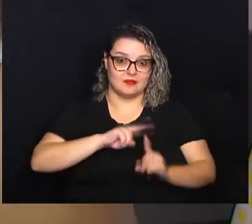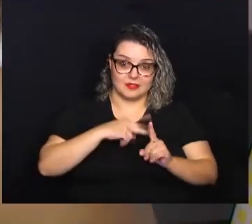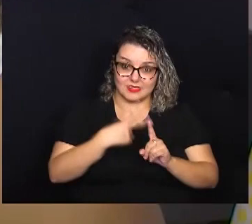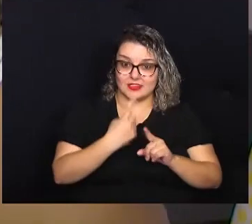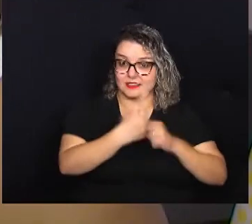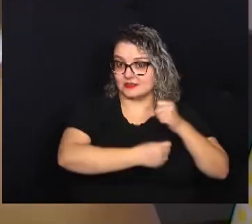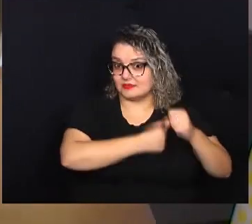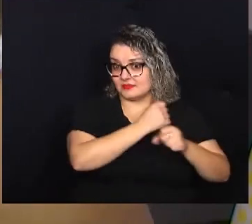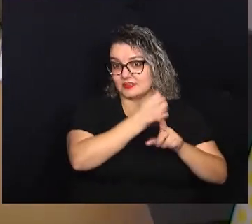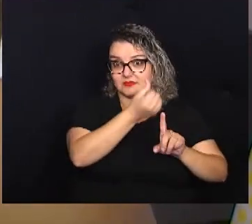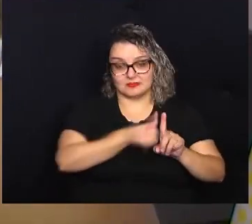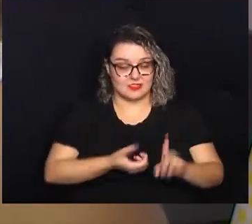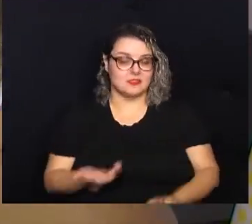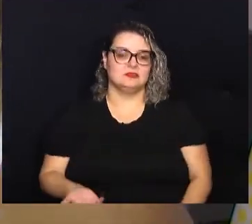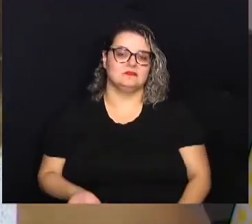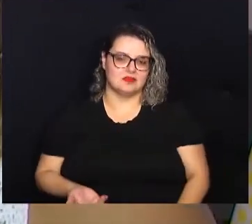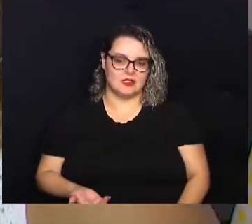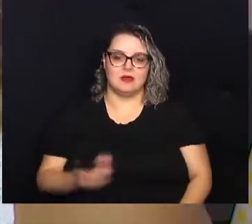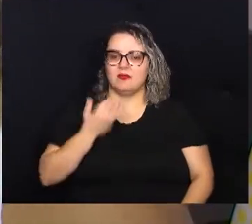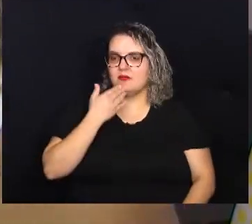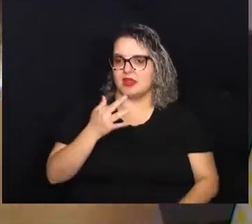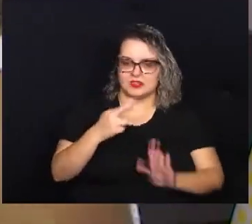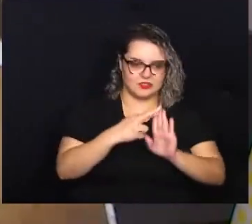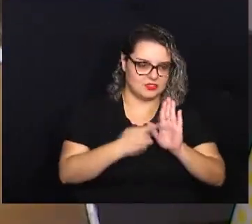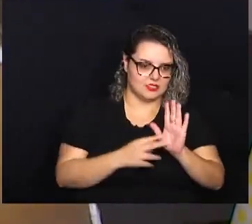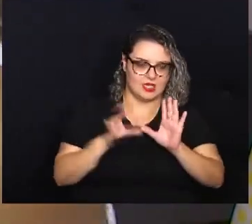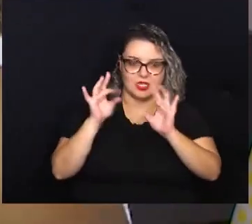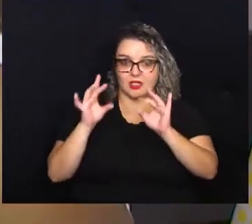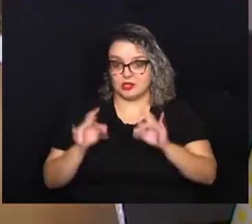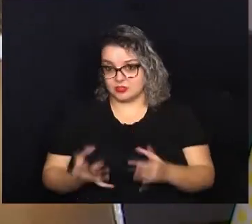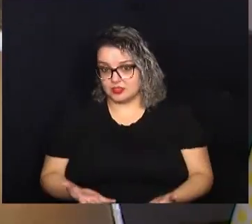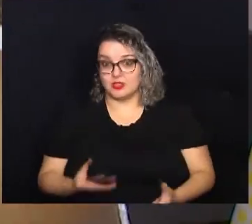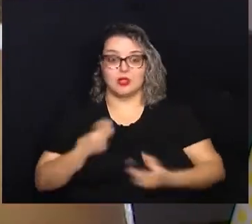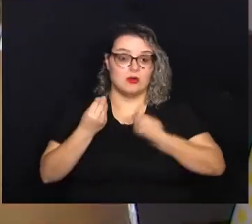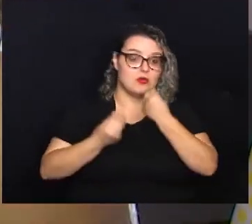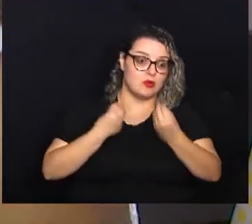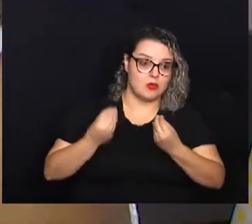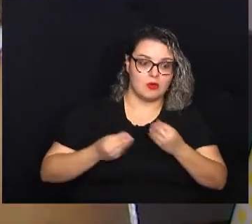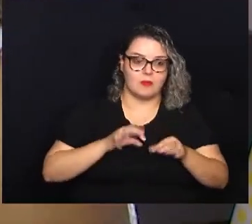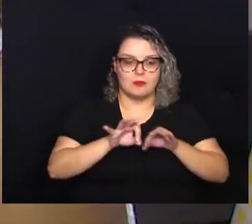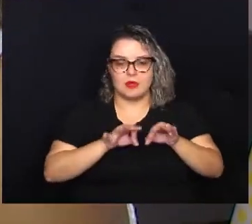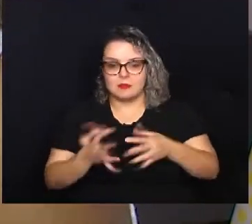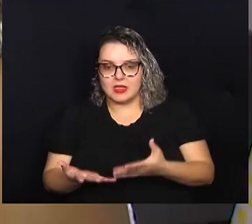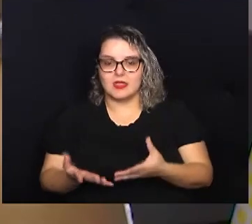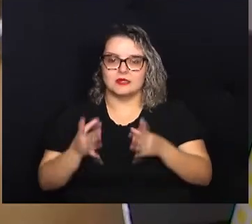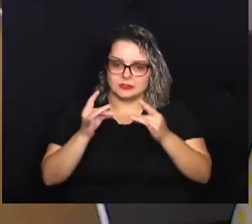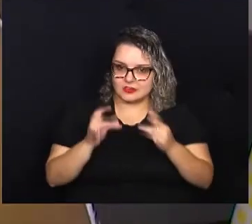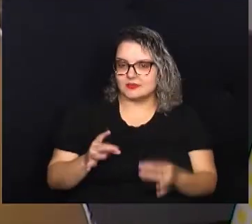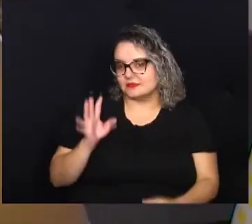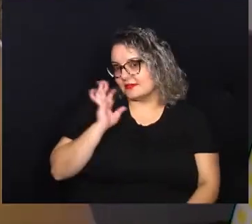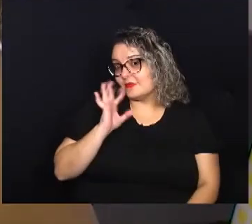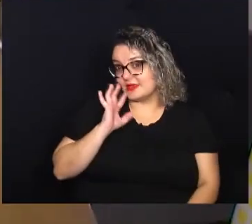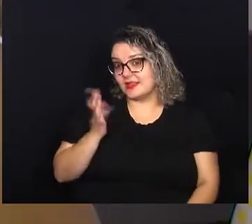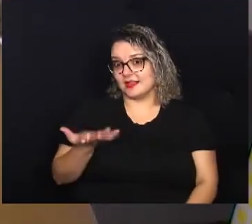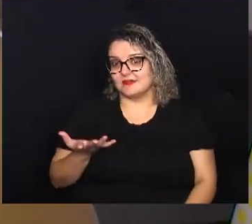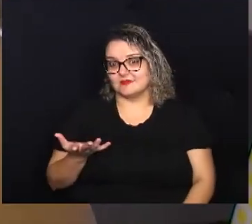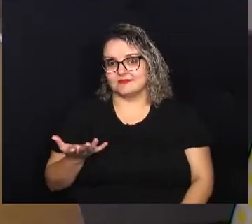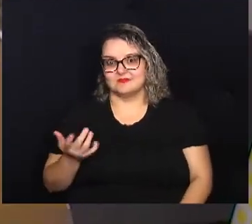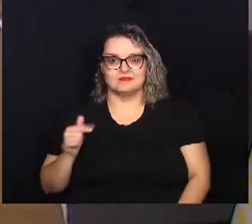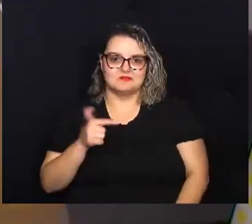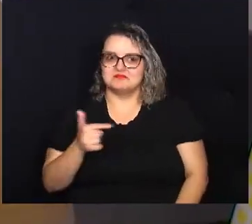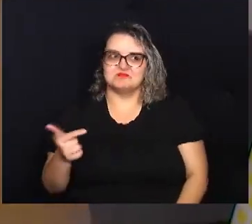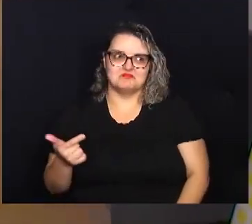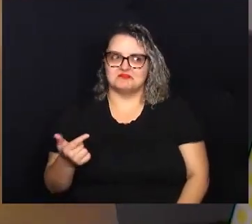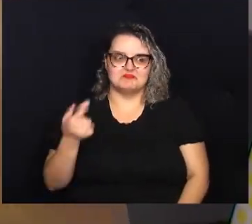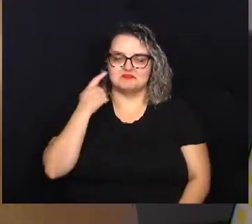meio o pessoal pede receita pede detalhe que tempero que você usou como é que você prepara tal coisa então é bem legal mas assim não tenho nenhuma